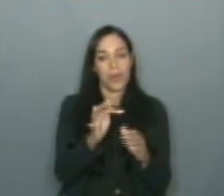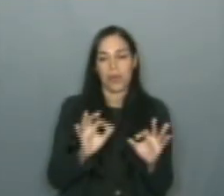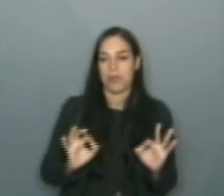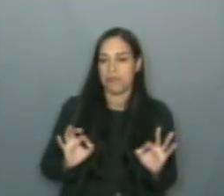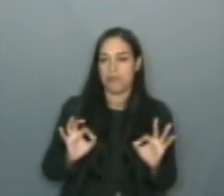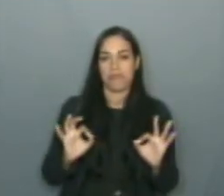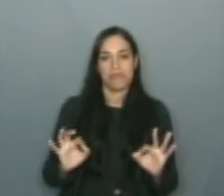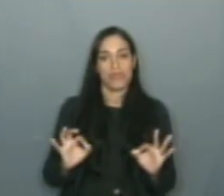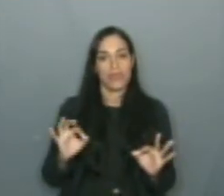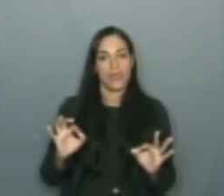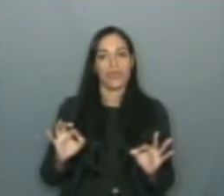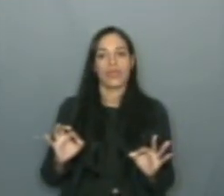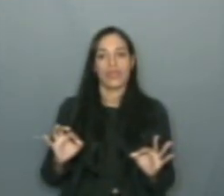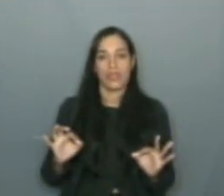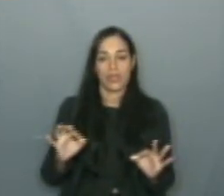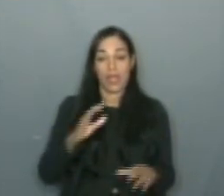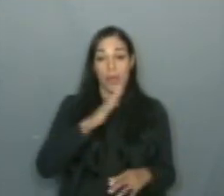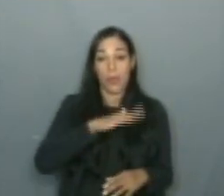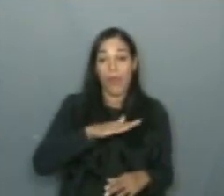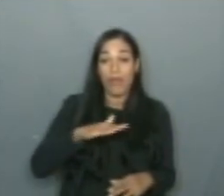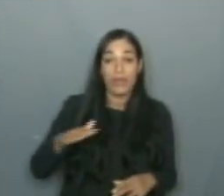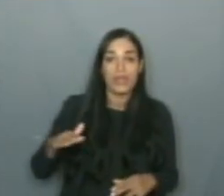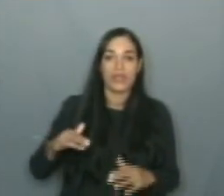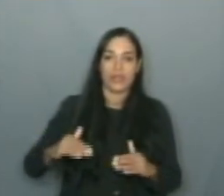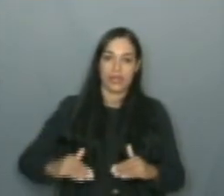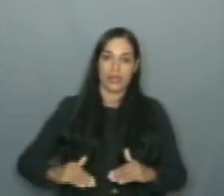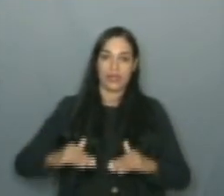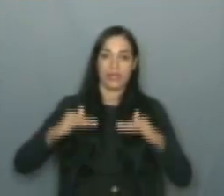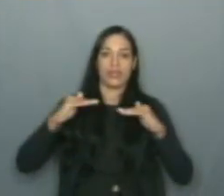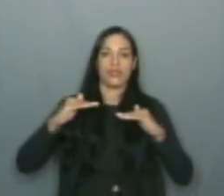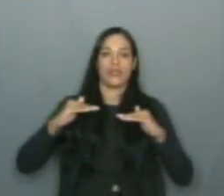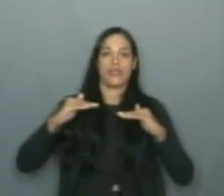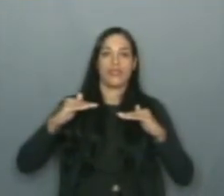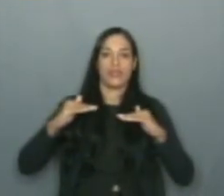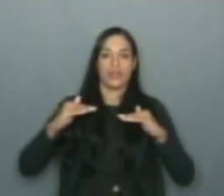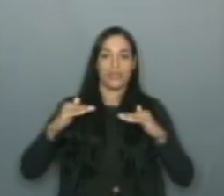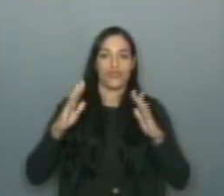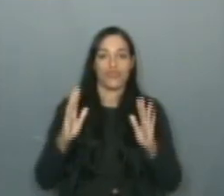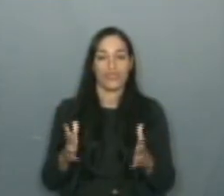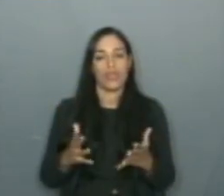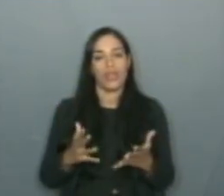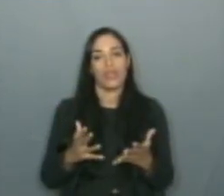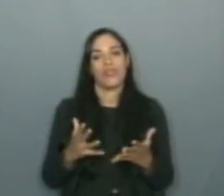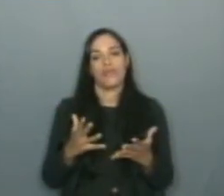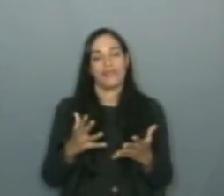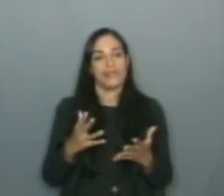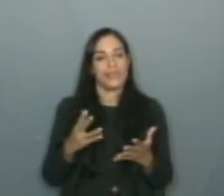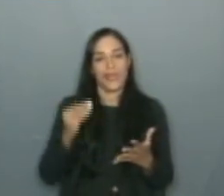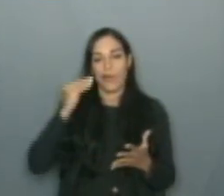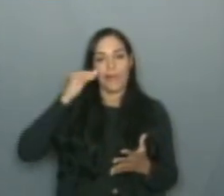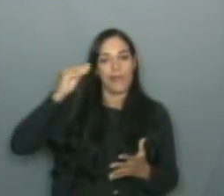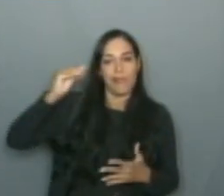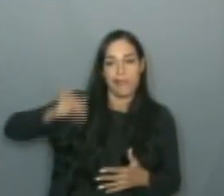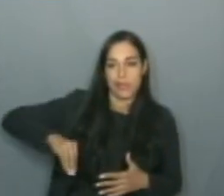completamente comprometido. É uma criança que cresce nas ruas, já fadado ao